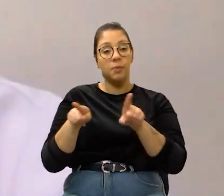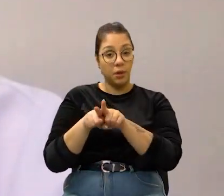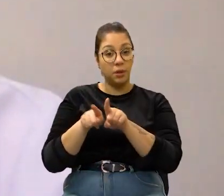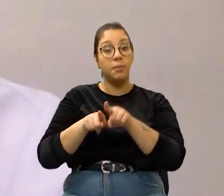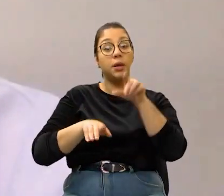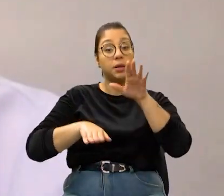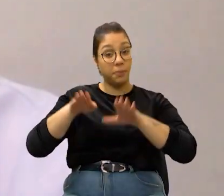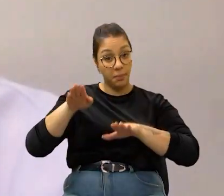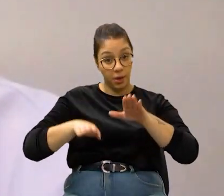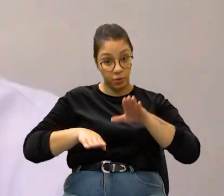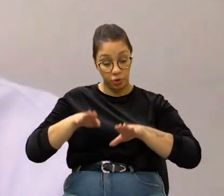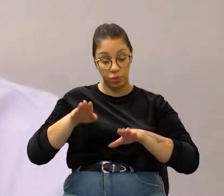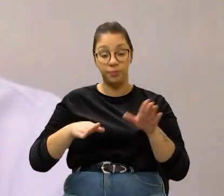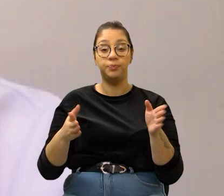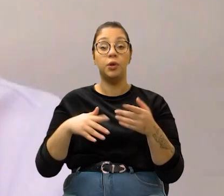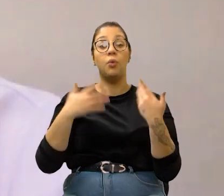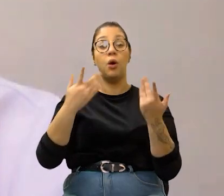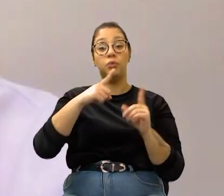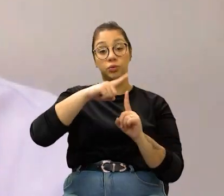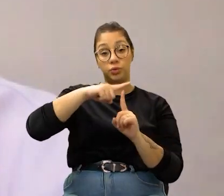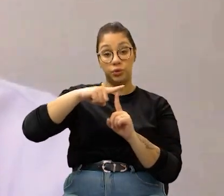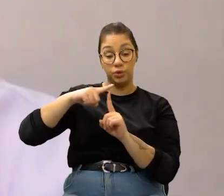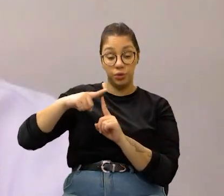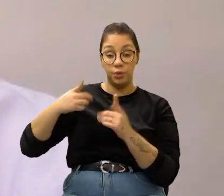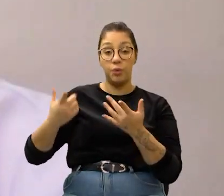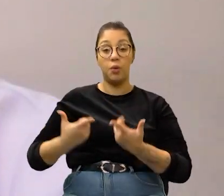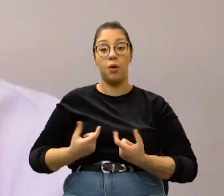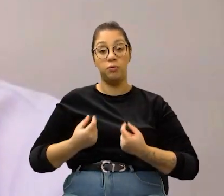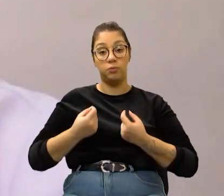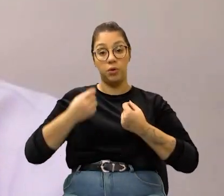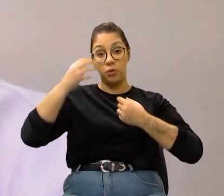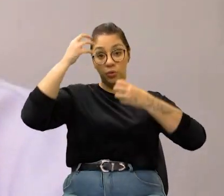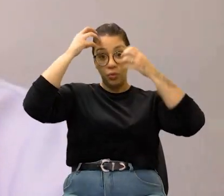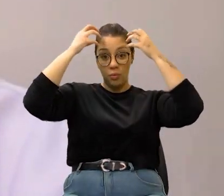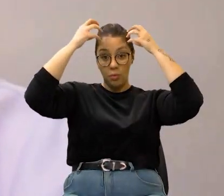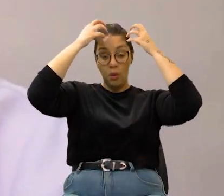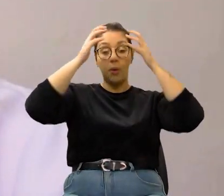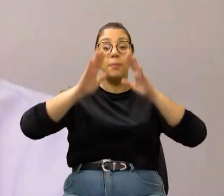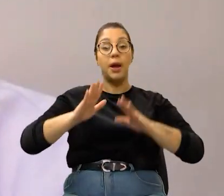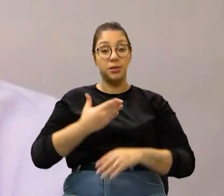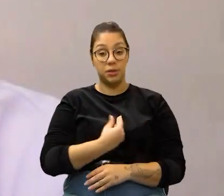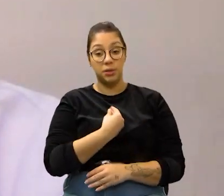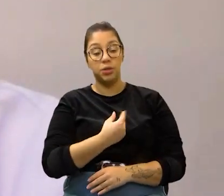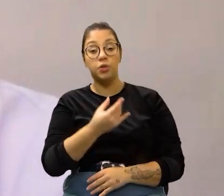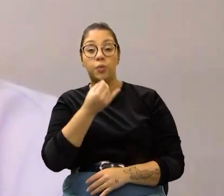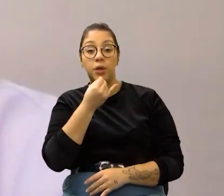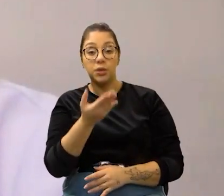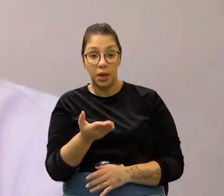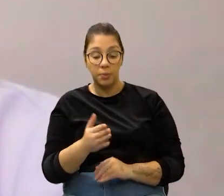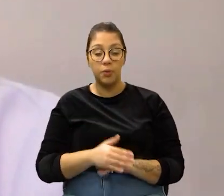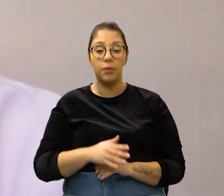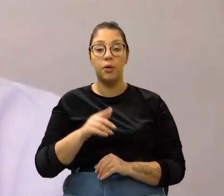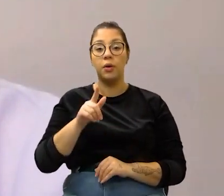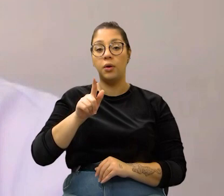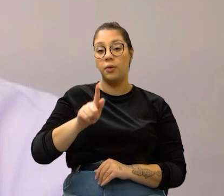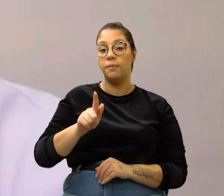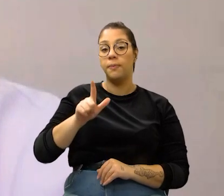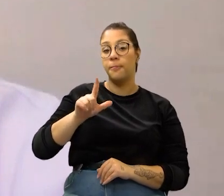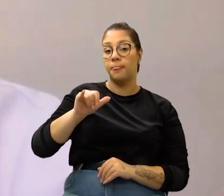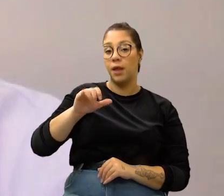Também depende muito do tipo, né, de tumor, mas existe um deles, por exemplo,